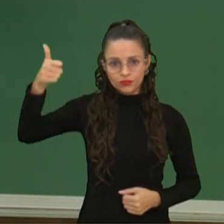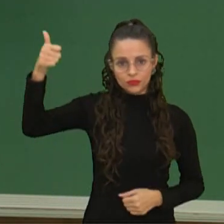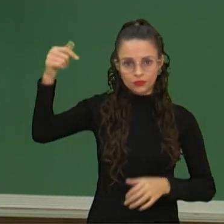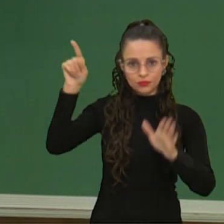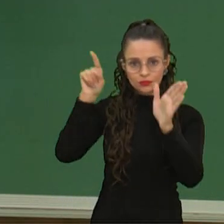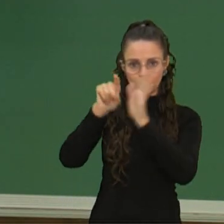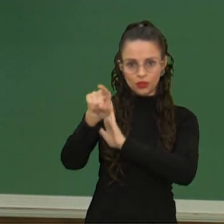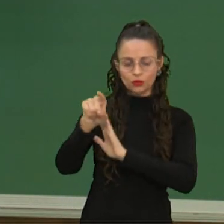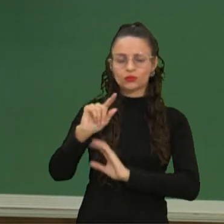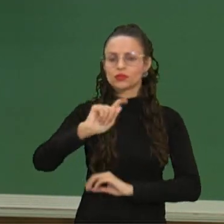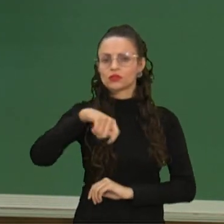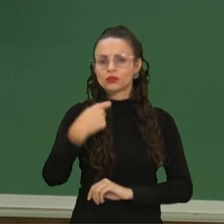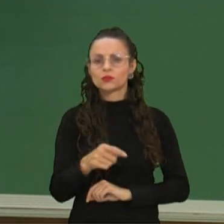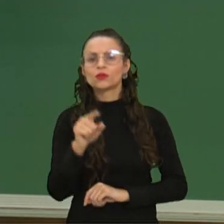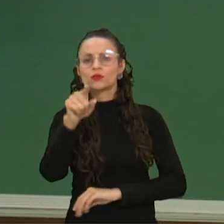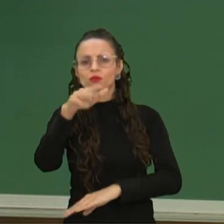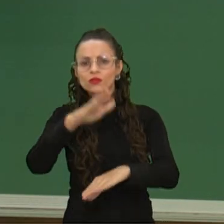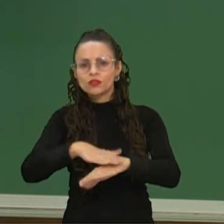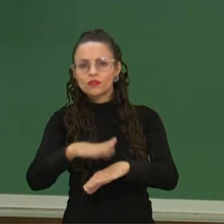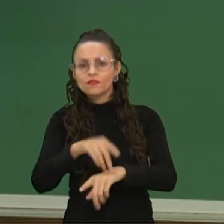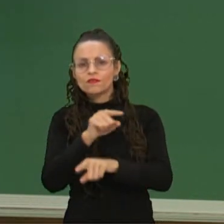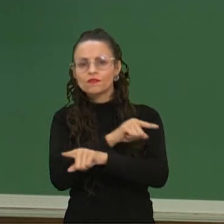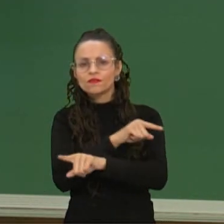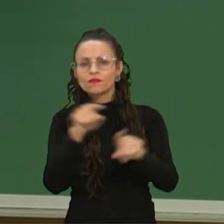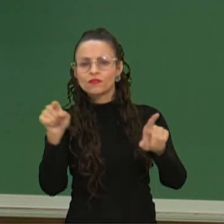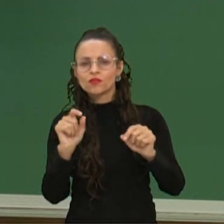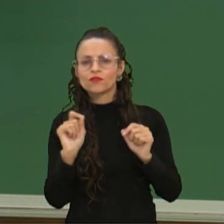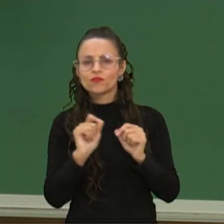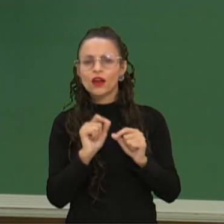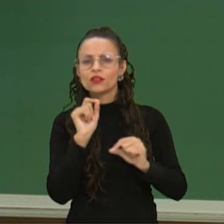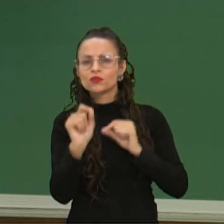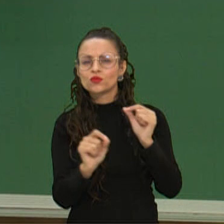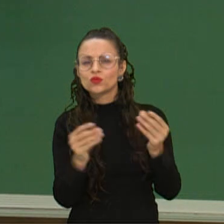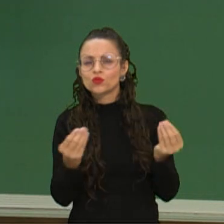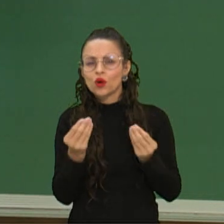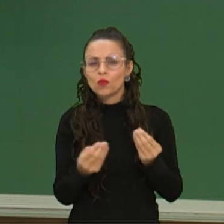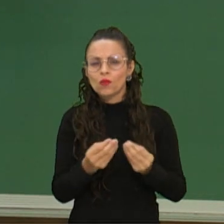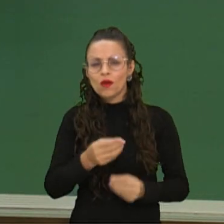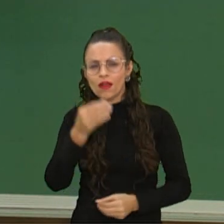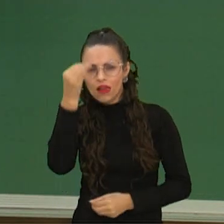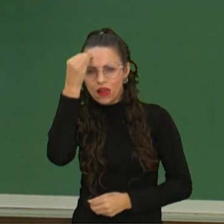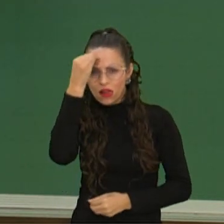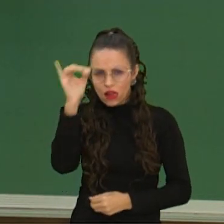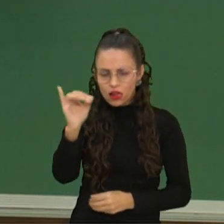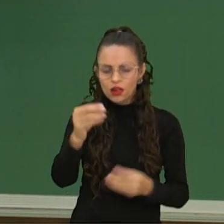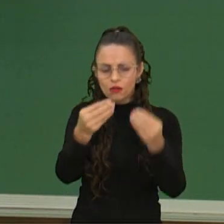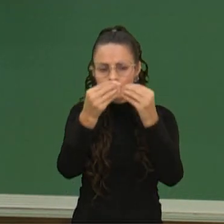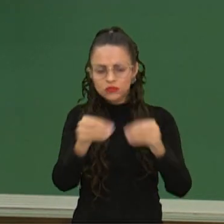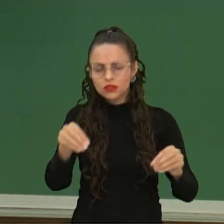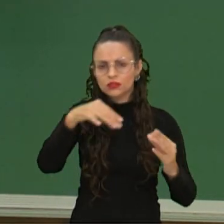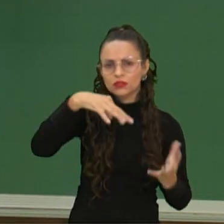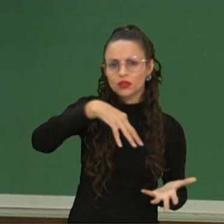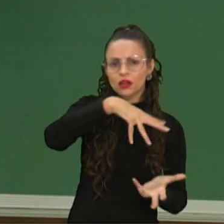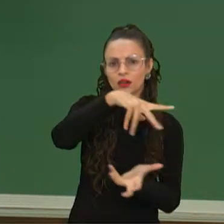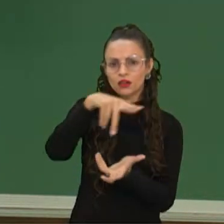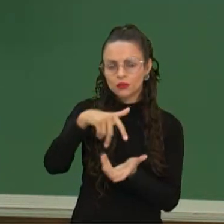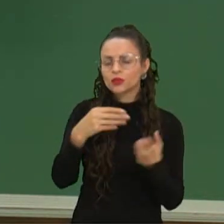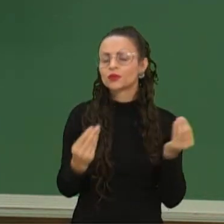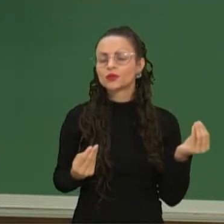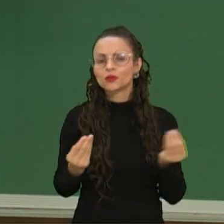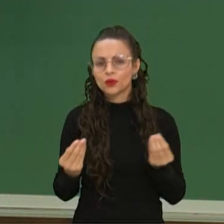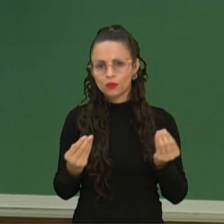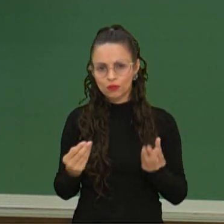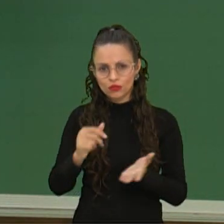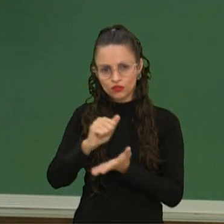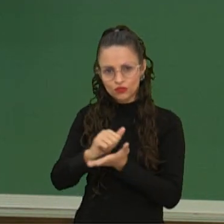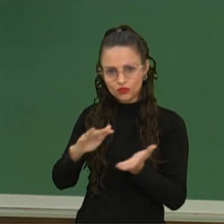pergunta, quando diz assim, o que você poderia fazer para poder ajudar na situação do aquecimento global, a